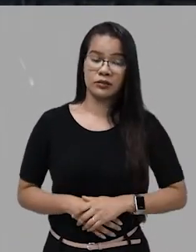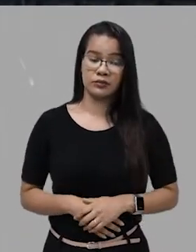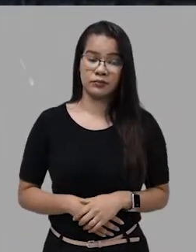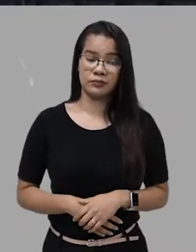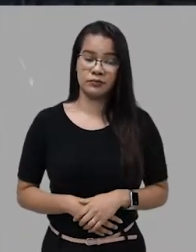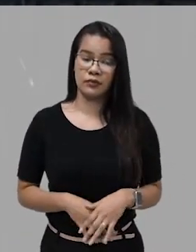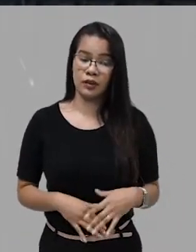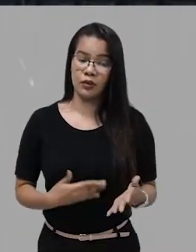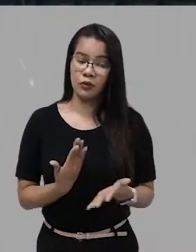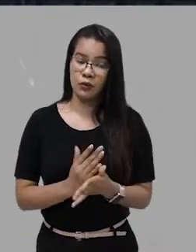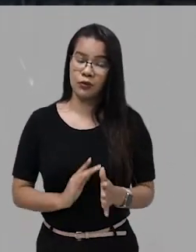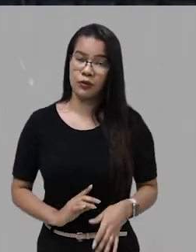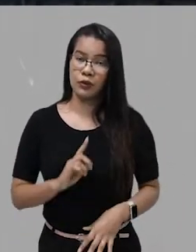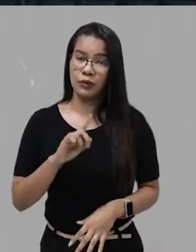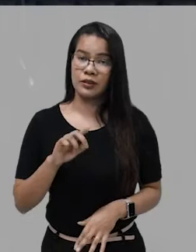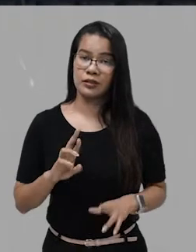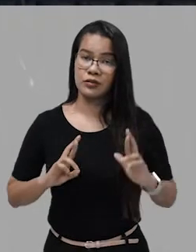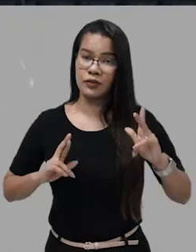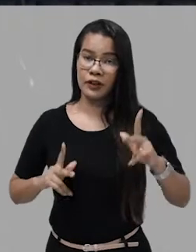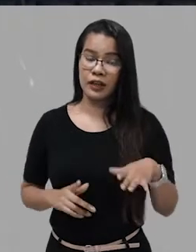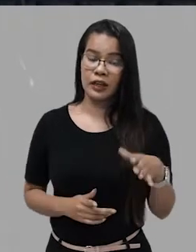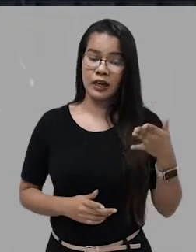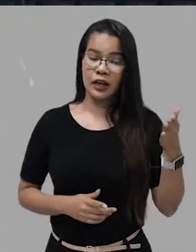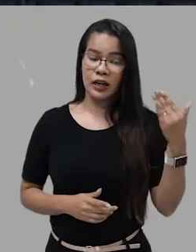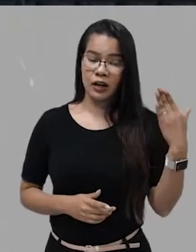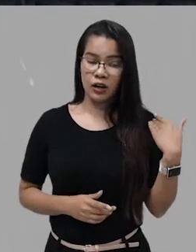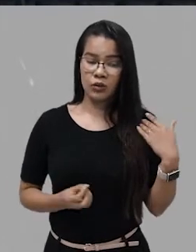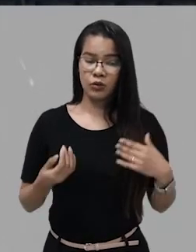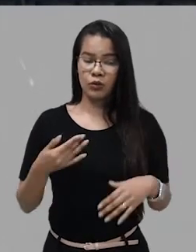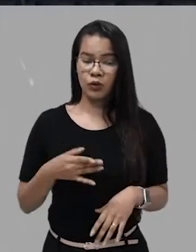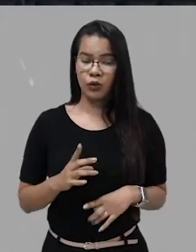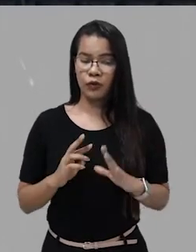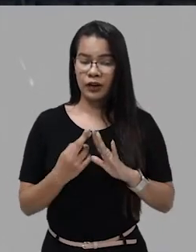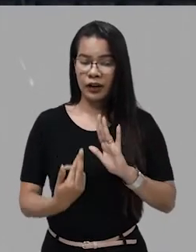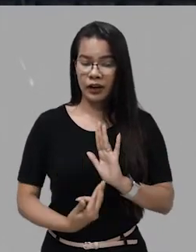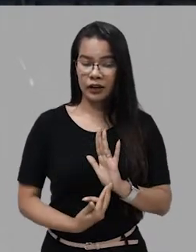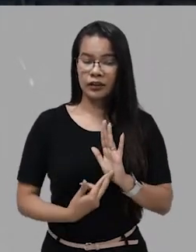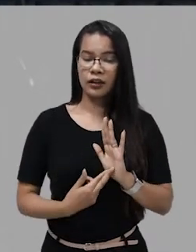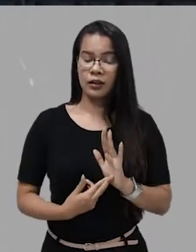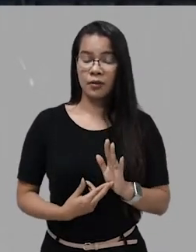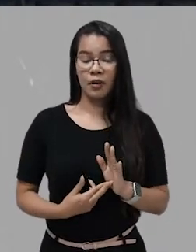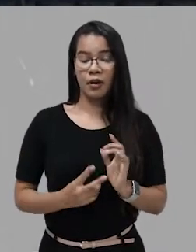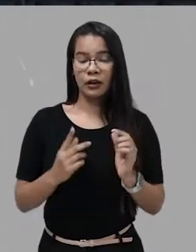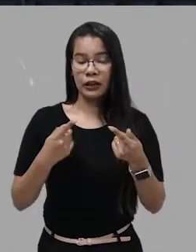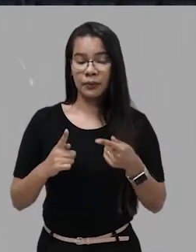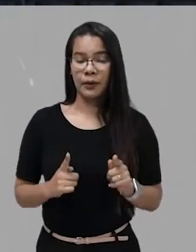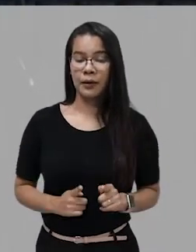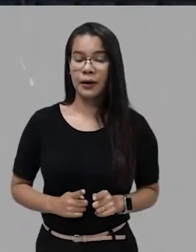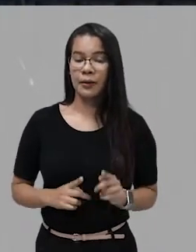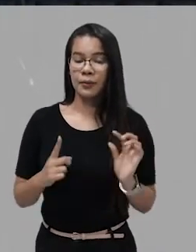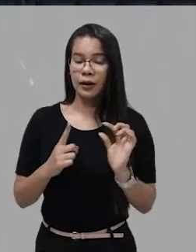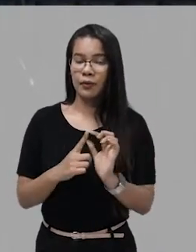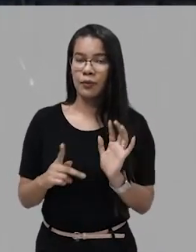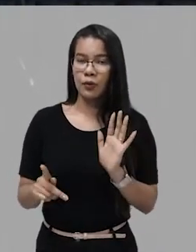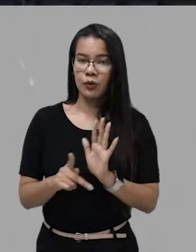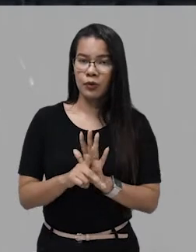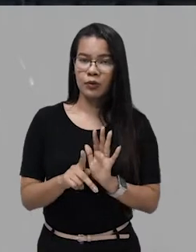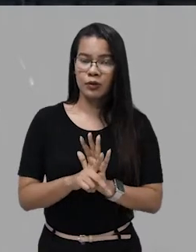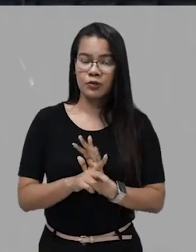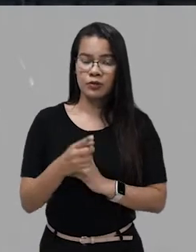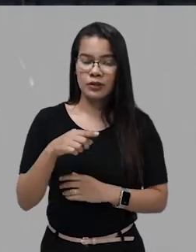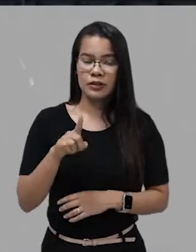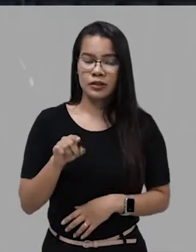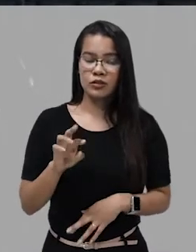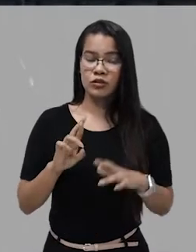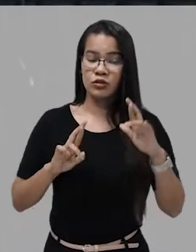O fim do acento diferencial. Antes do novo acordo ortográfico, algumas palavras possuíam o que é conhecido como acento diferencial.